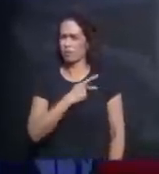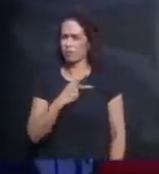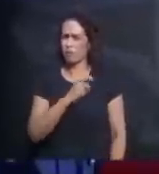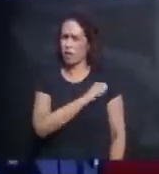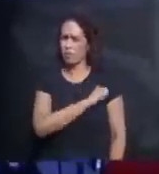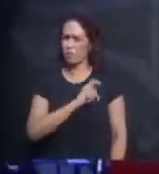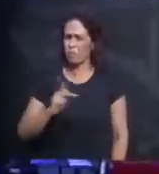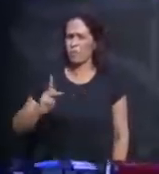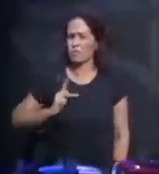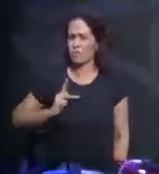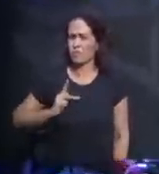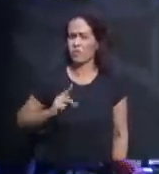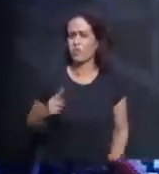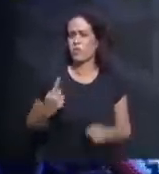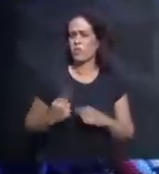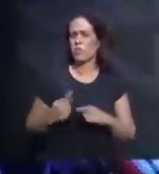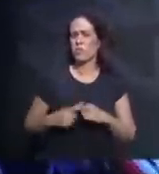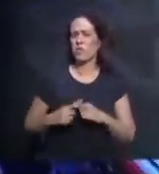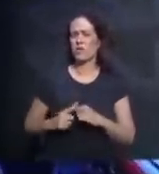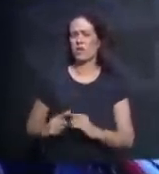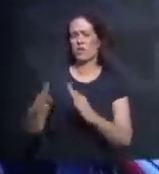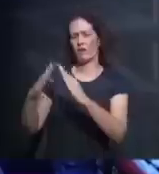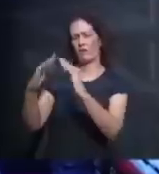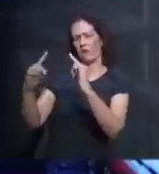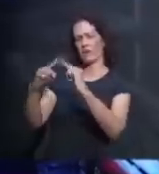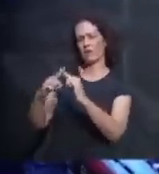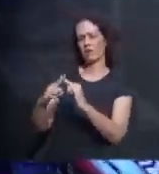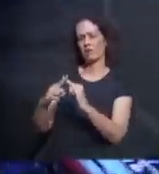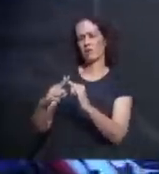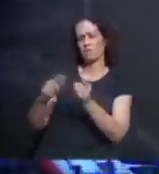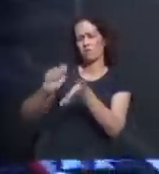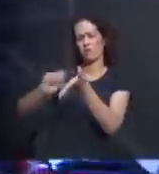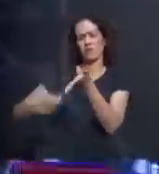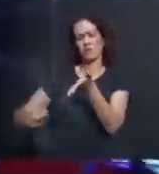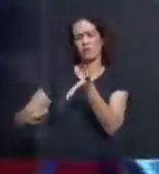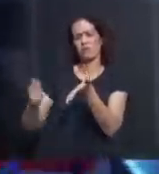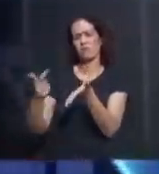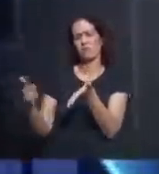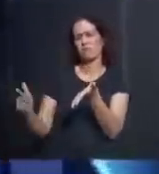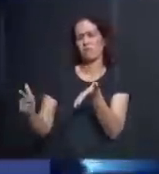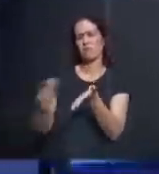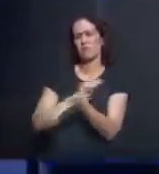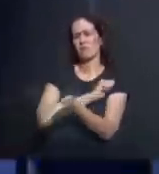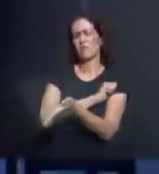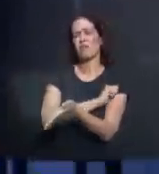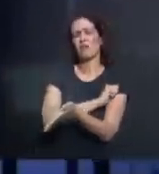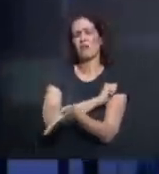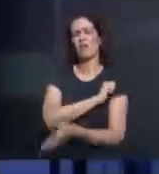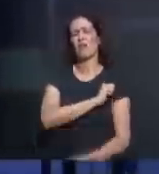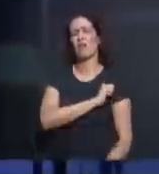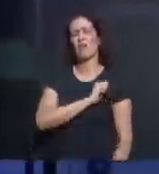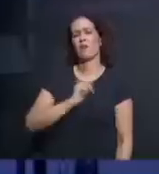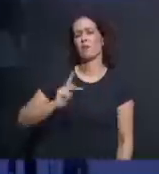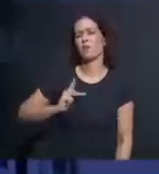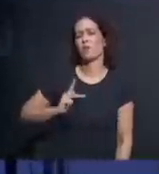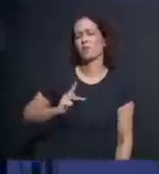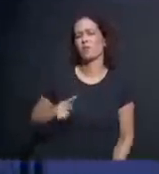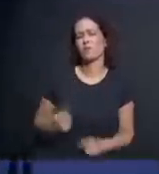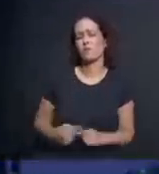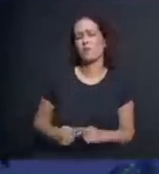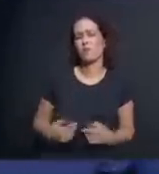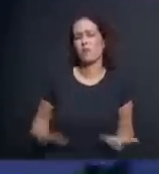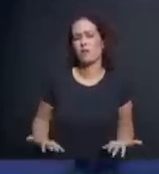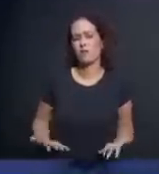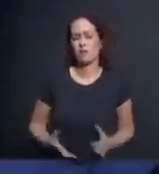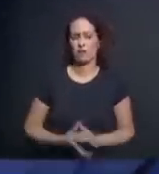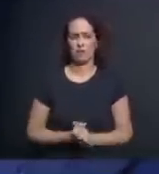não está escrito lá em cima na igreja de Antioquia havia apóstolos, profetas? Eu vou te falar por quê, amor. Porque ele foi descobrir o